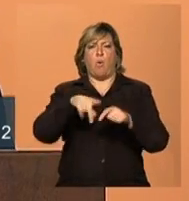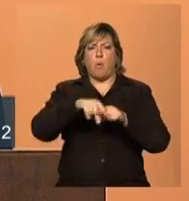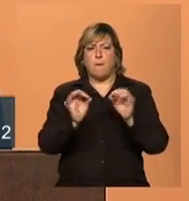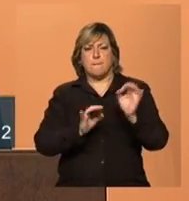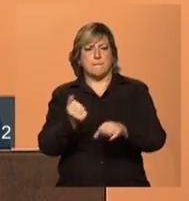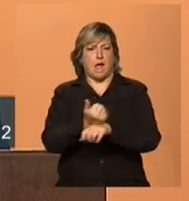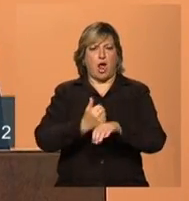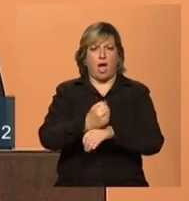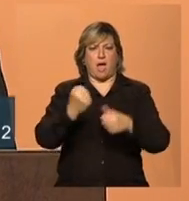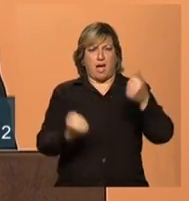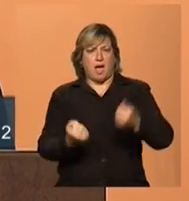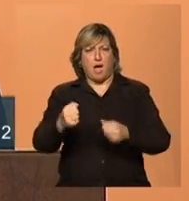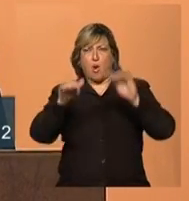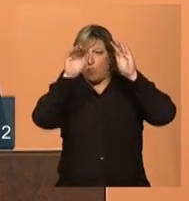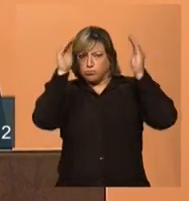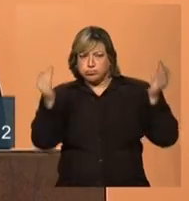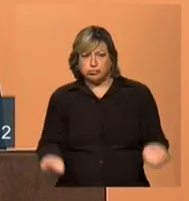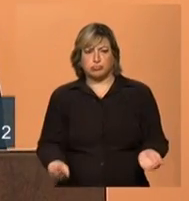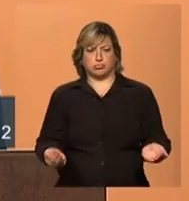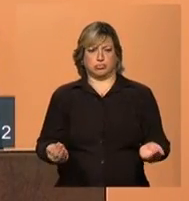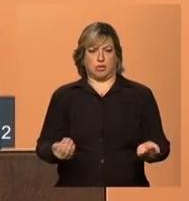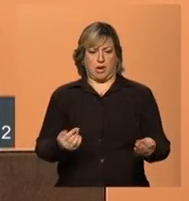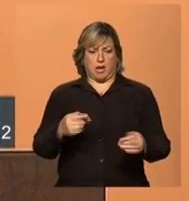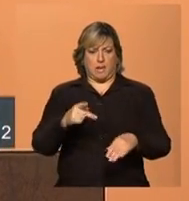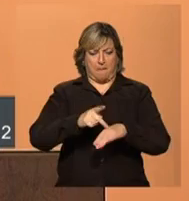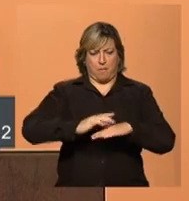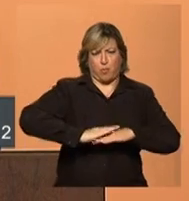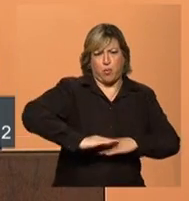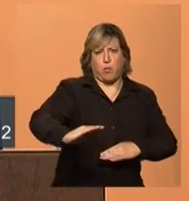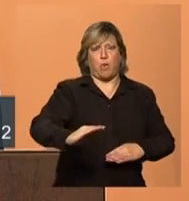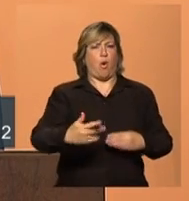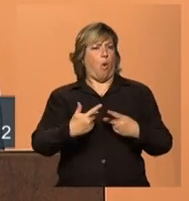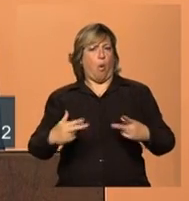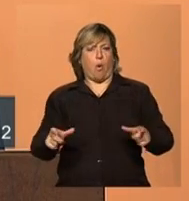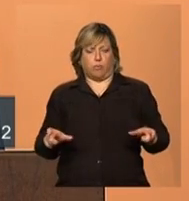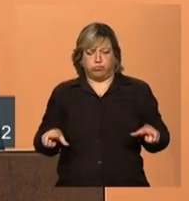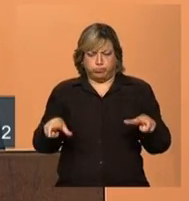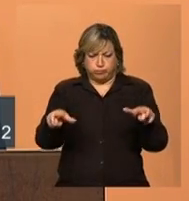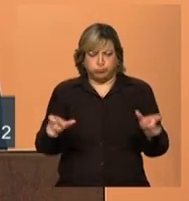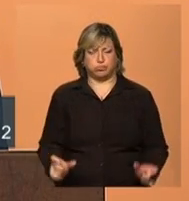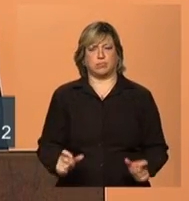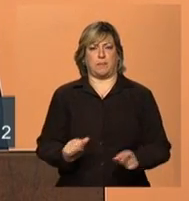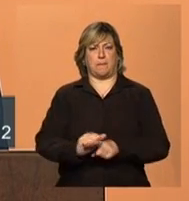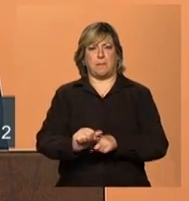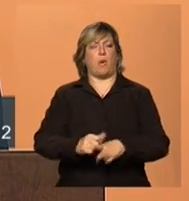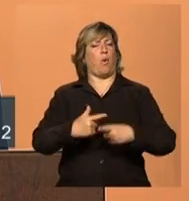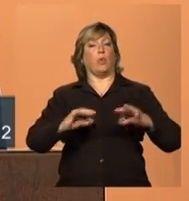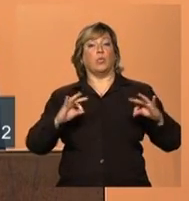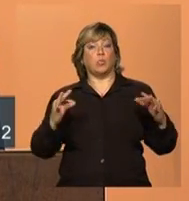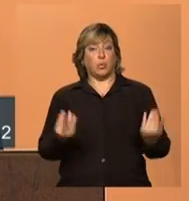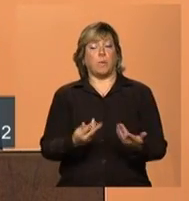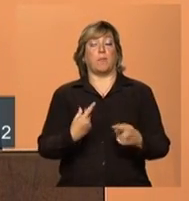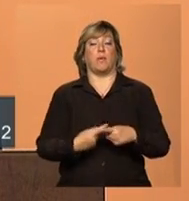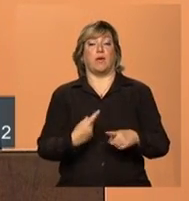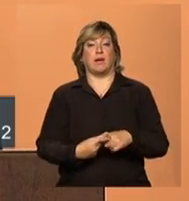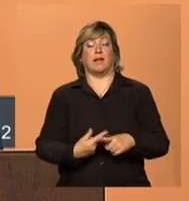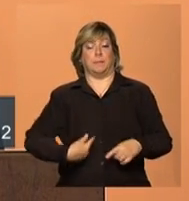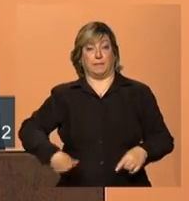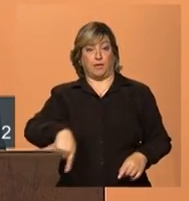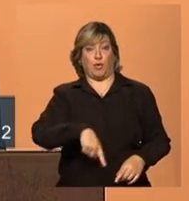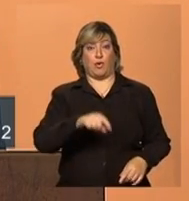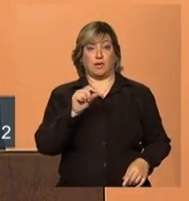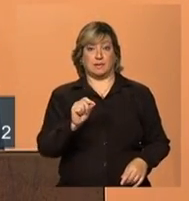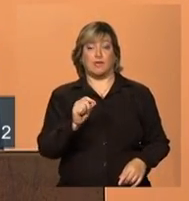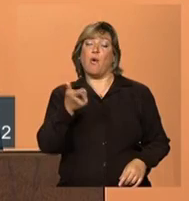movimento, essa campanha que está começando hoje, a exemplo do que nós conseguimos fazer